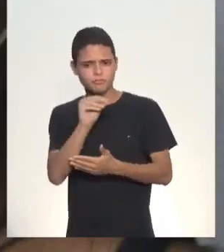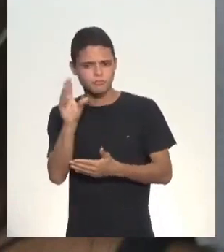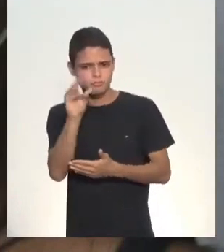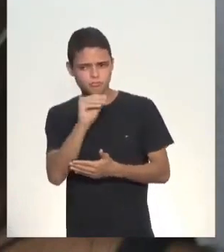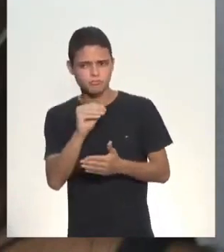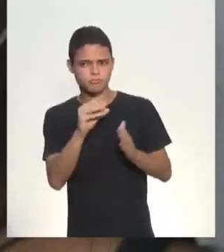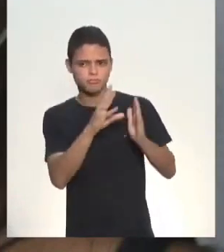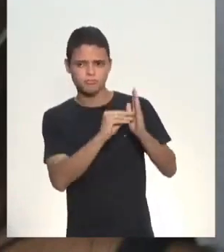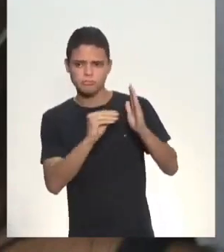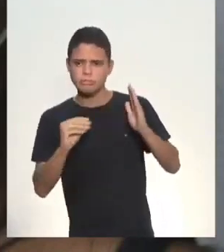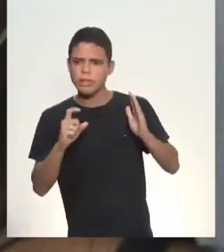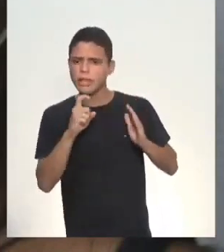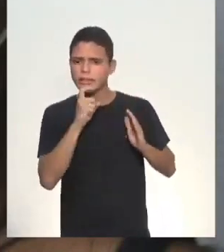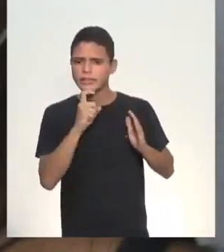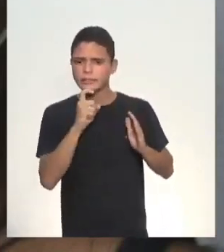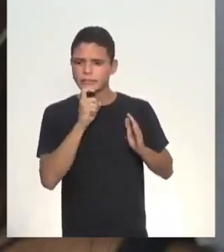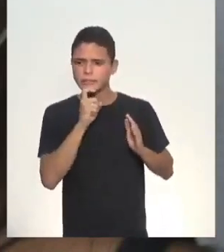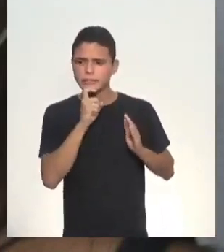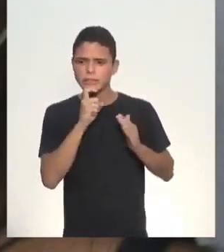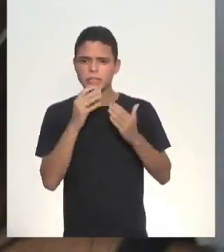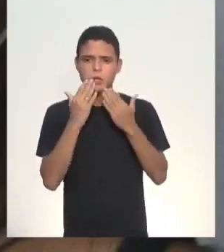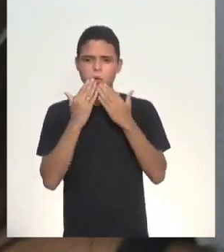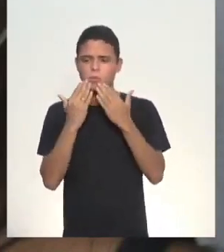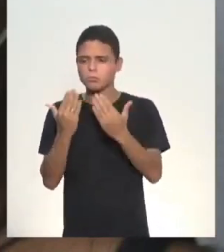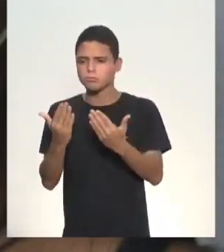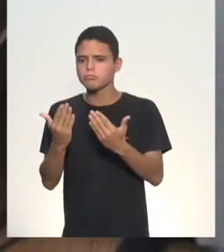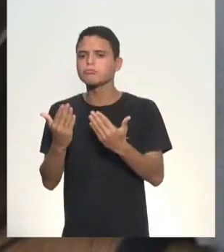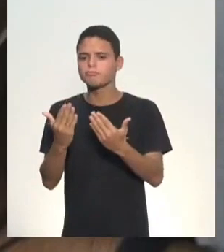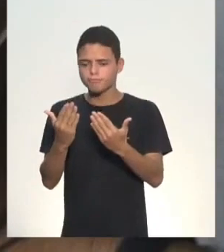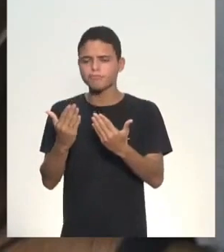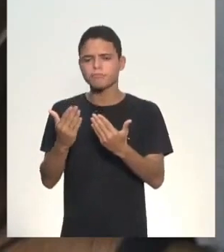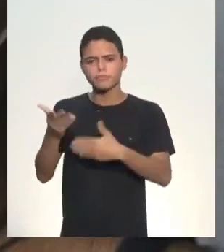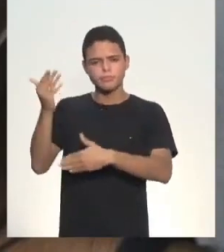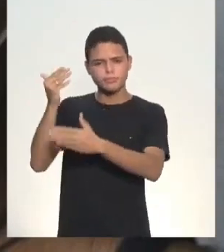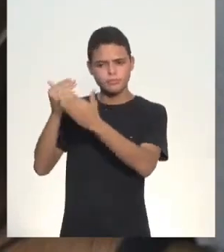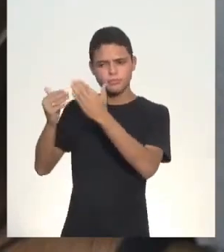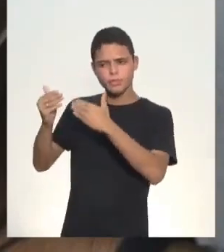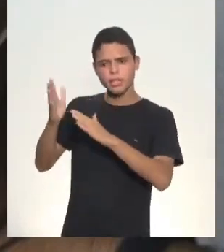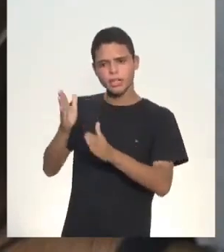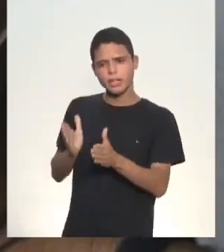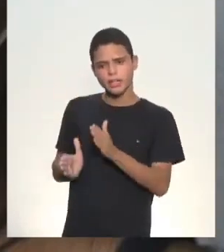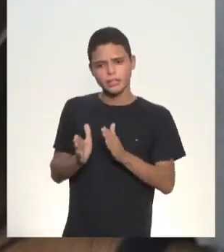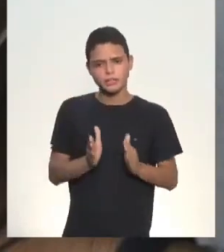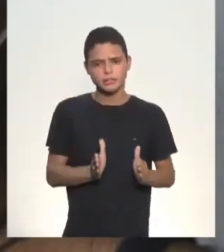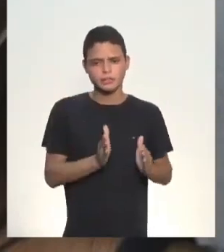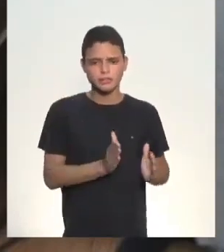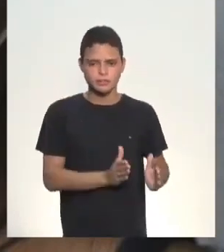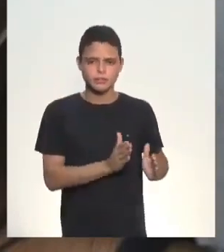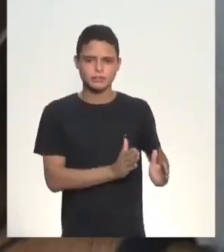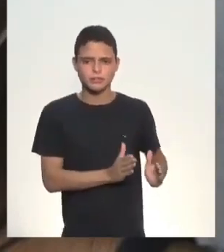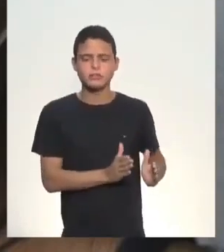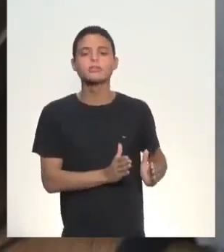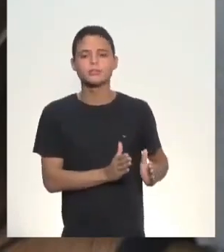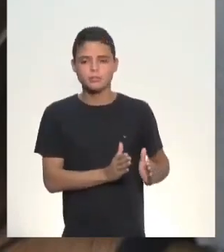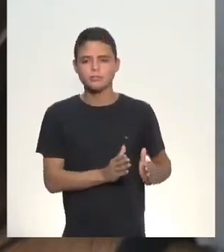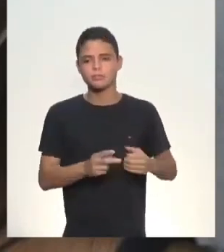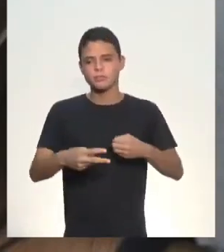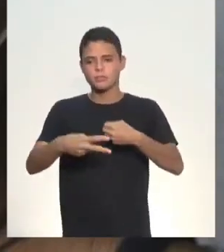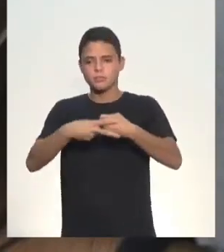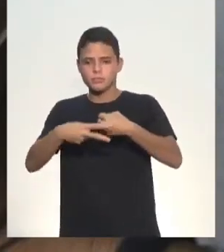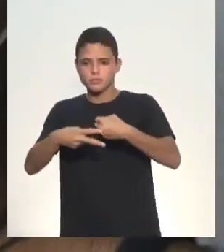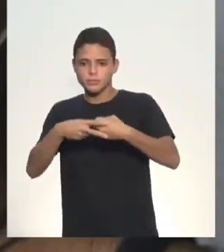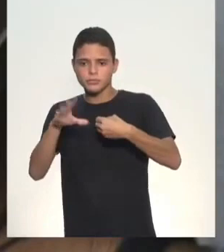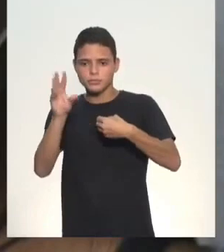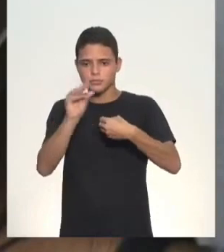tenho uma mensagem ali explícita, certo? Para um tempo, uma época. Aí eu posso complementar trazendo a linguagem verbal